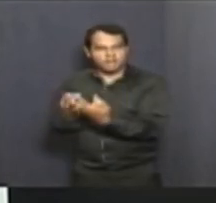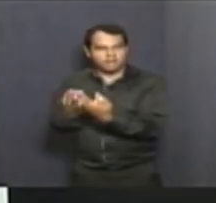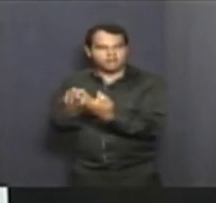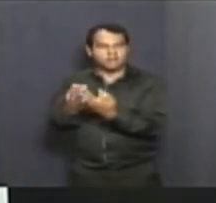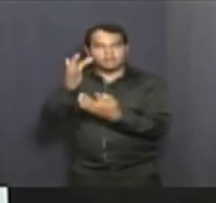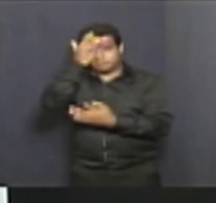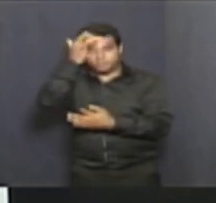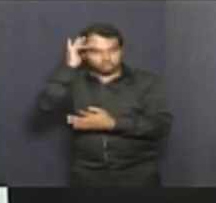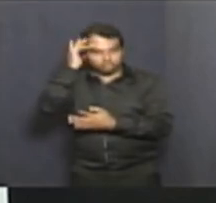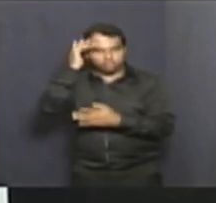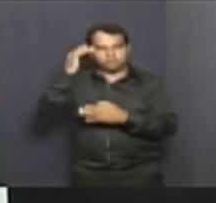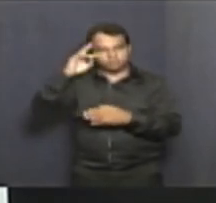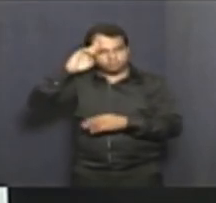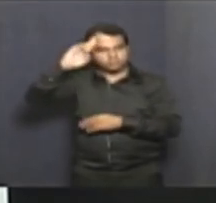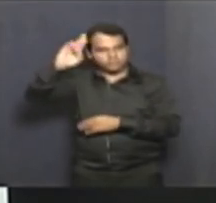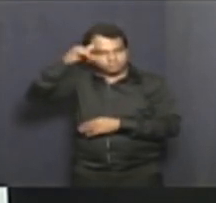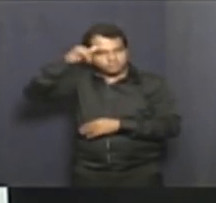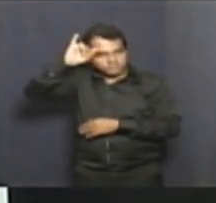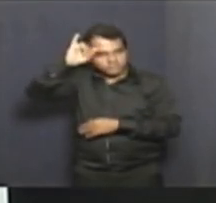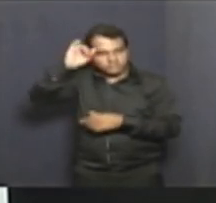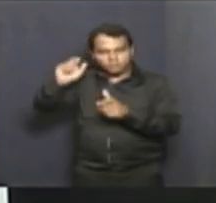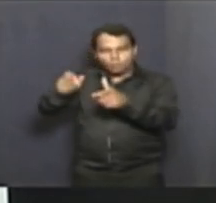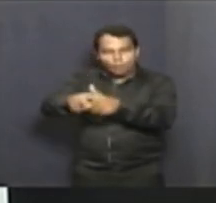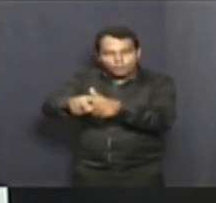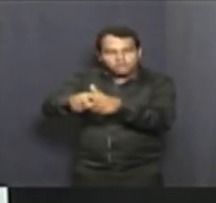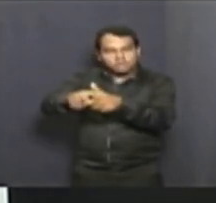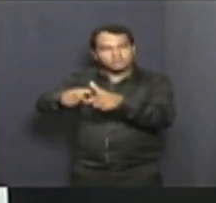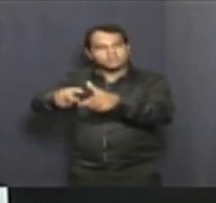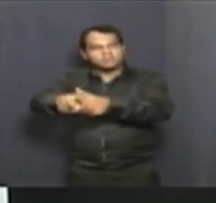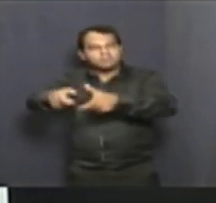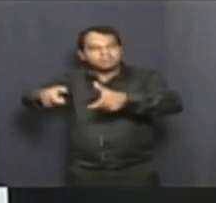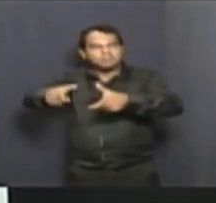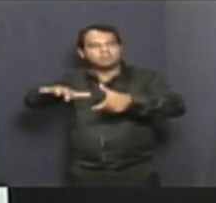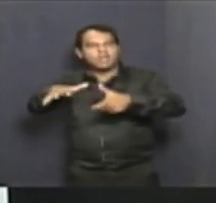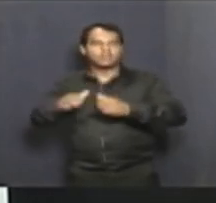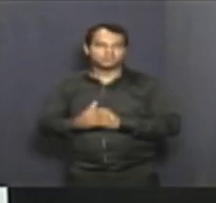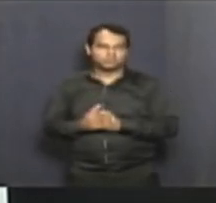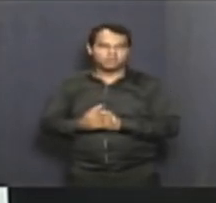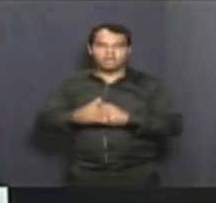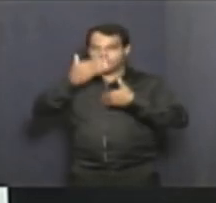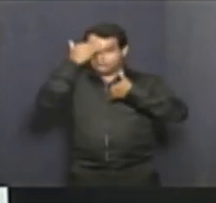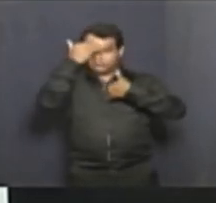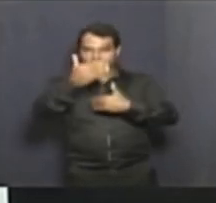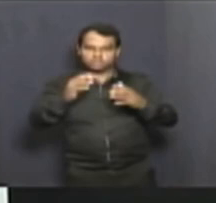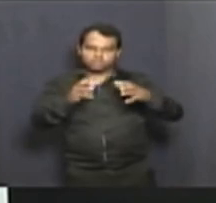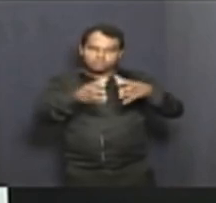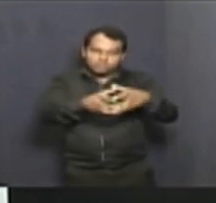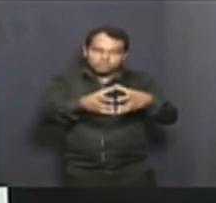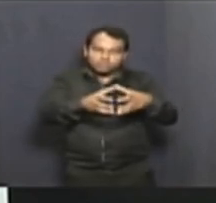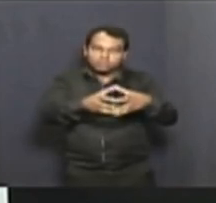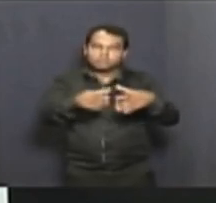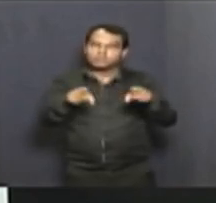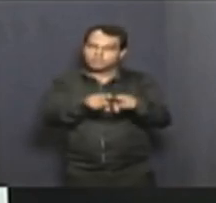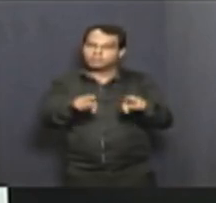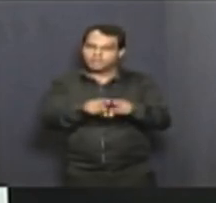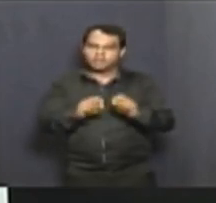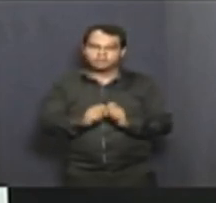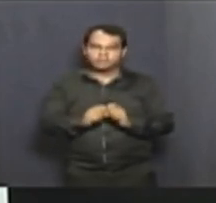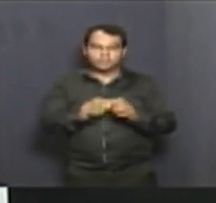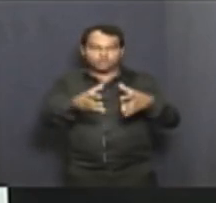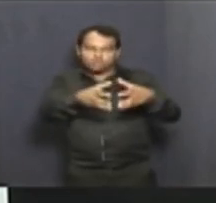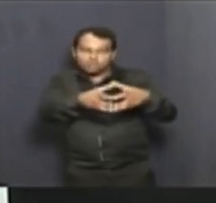rural agradeço de ante-mão minha pequena grande equipe afinal de contas nós não temos